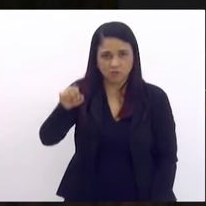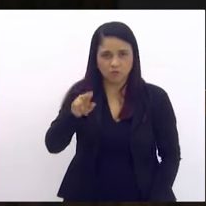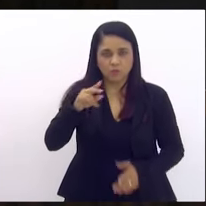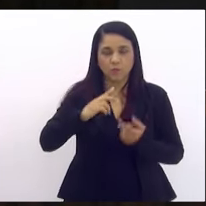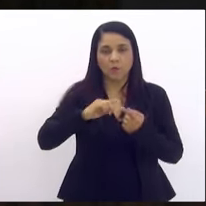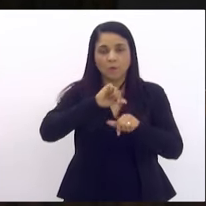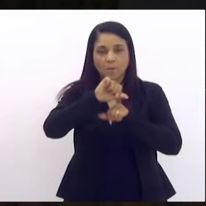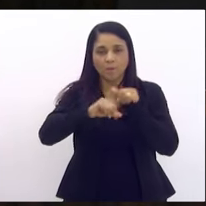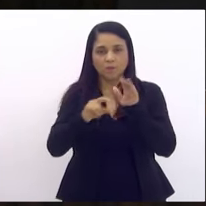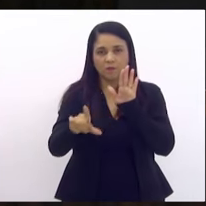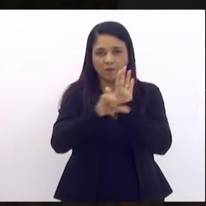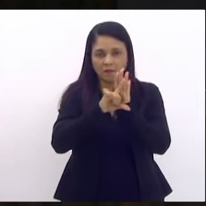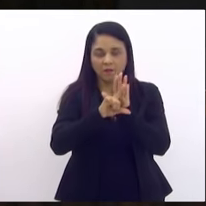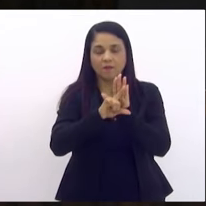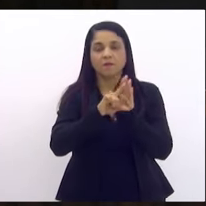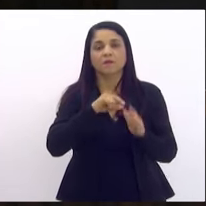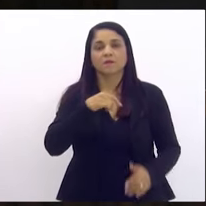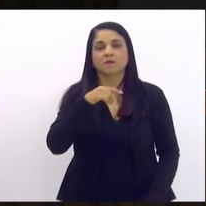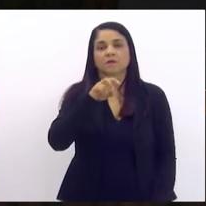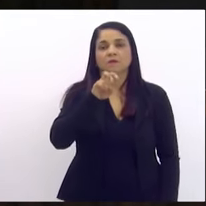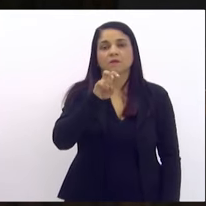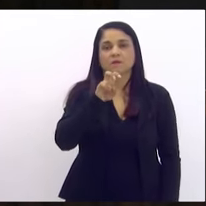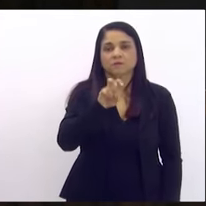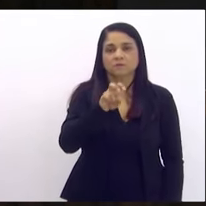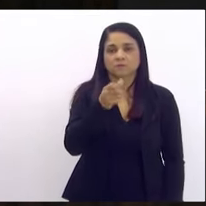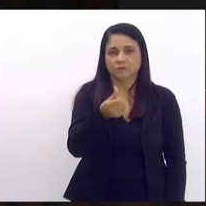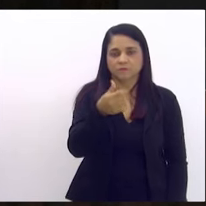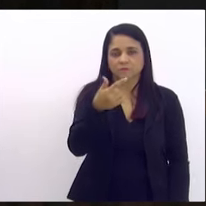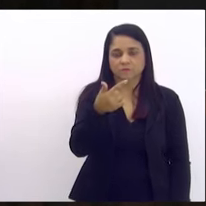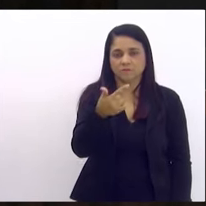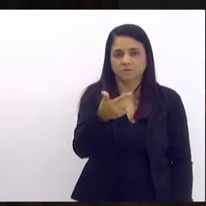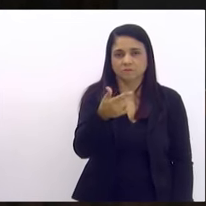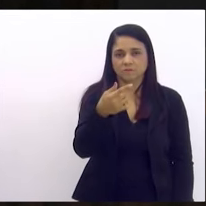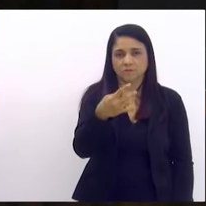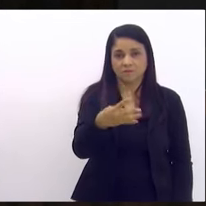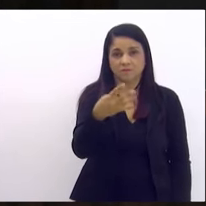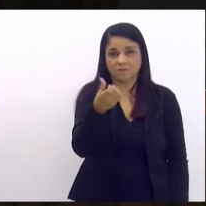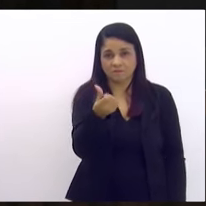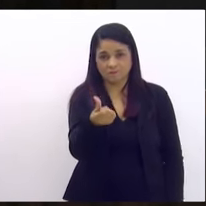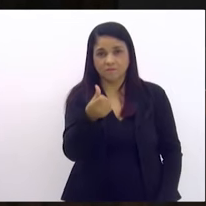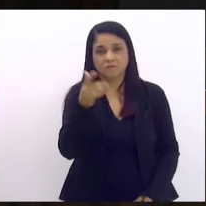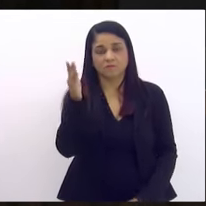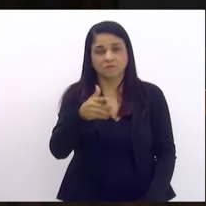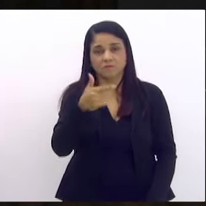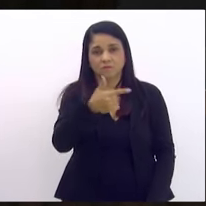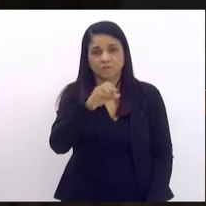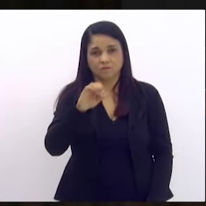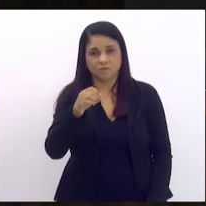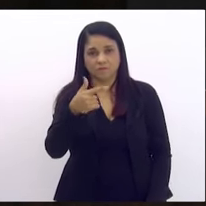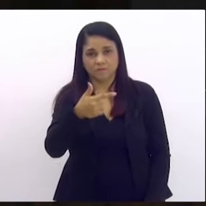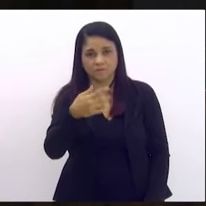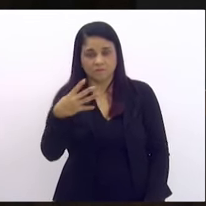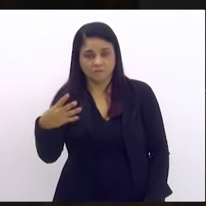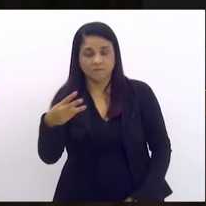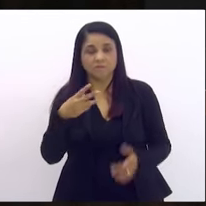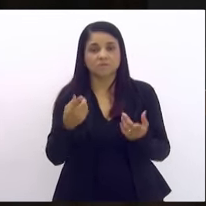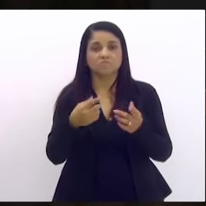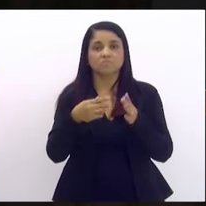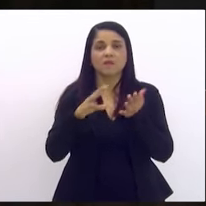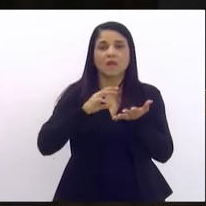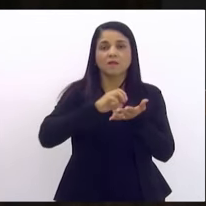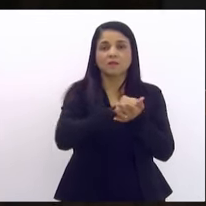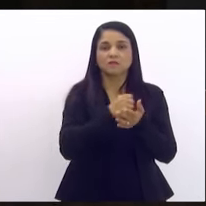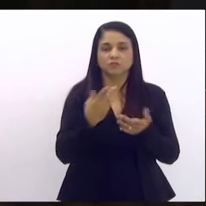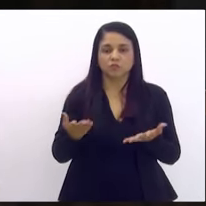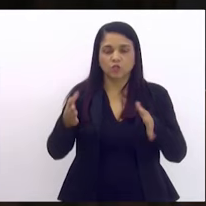número 6.576 de 4 de novembro de 2013 que dispõe sobre o Censo inclusão e cadastro inclusão Identificação do